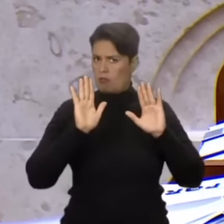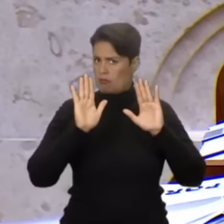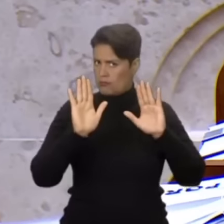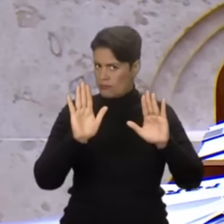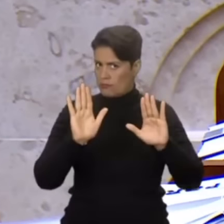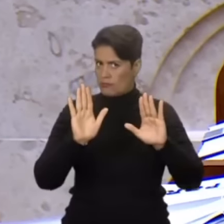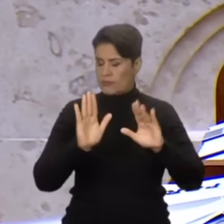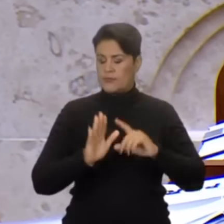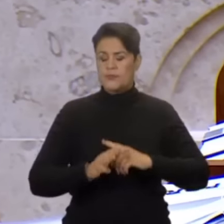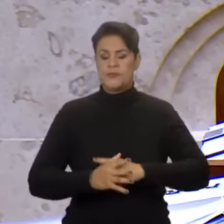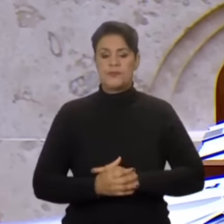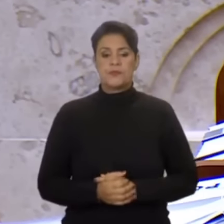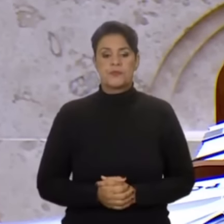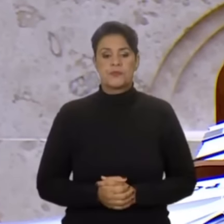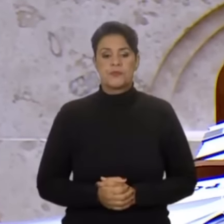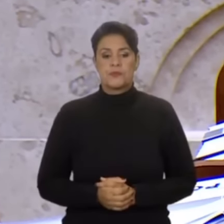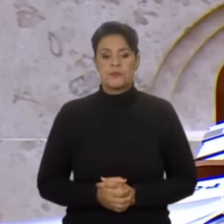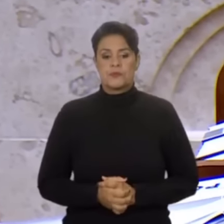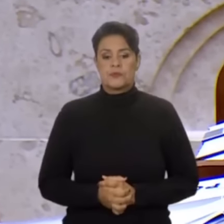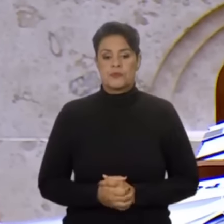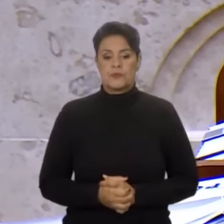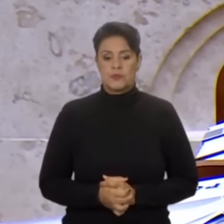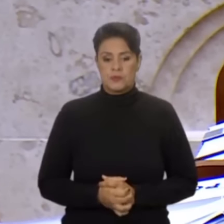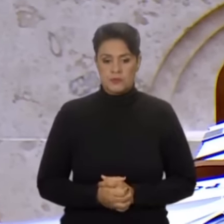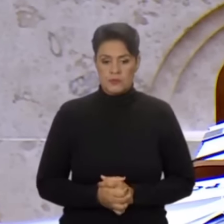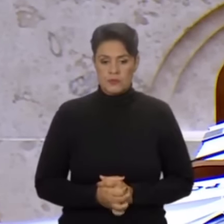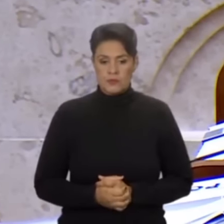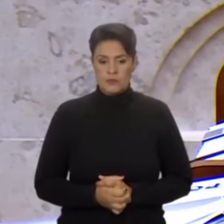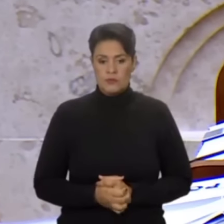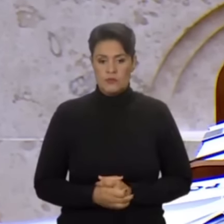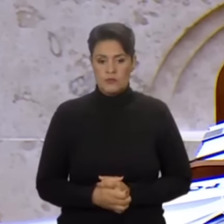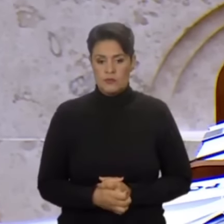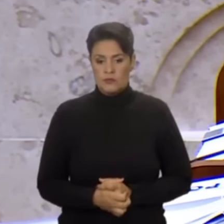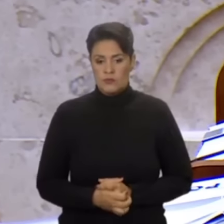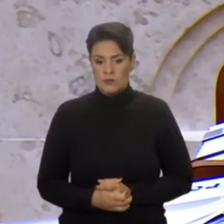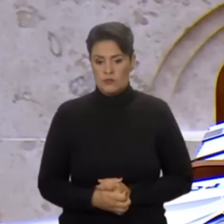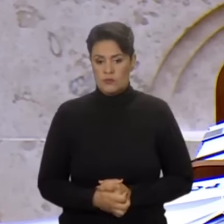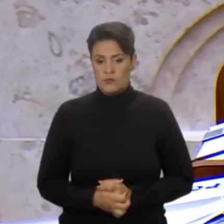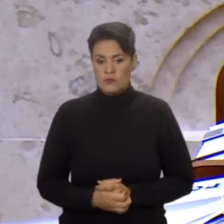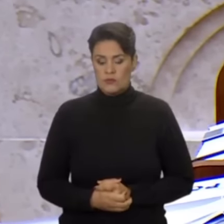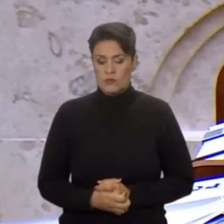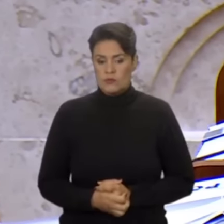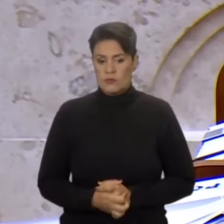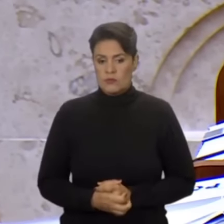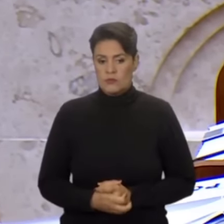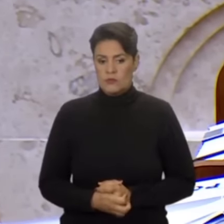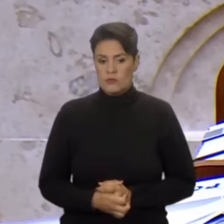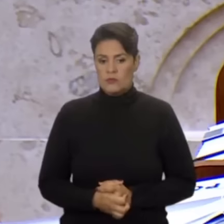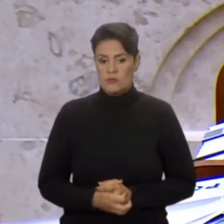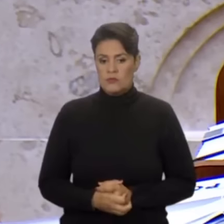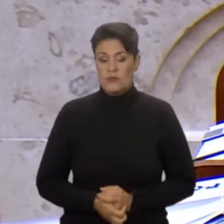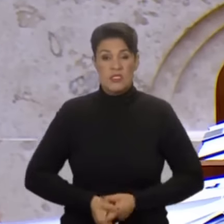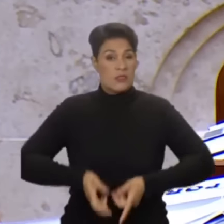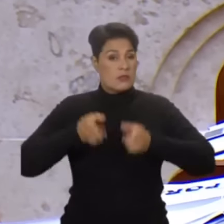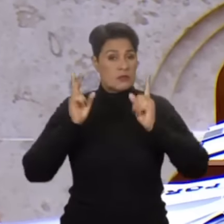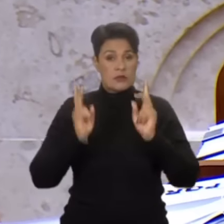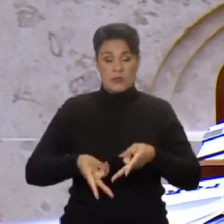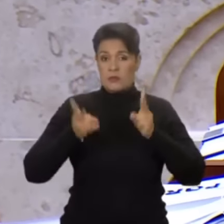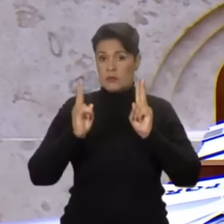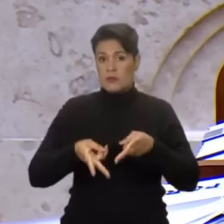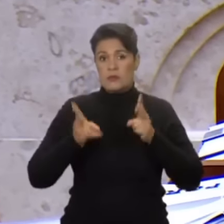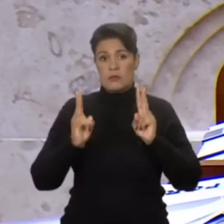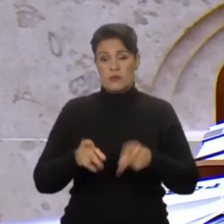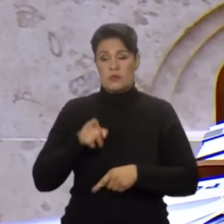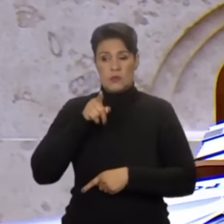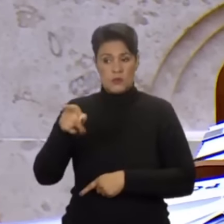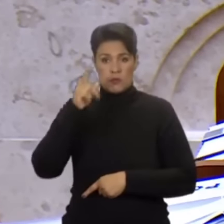Invariavelmente, onde cabia nos processos sob a relatoria do ministro Alexandre de